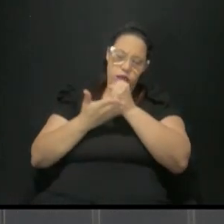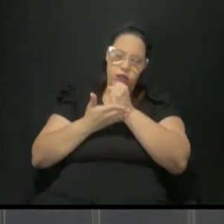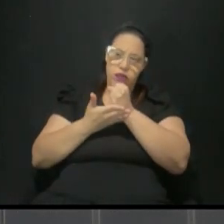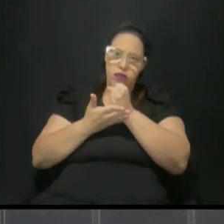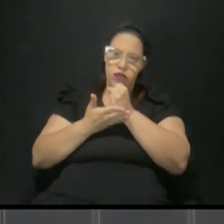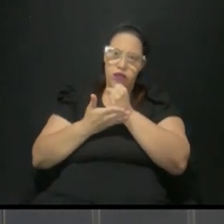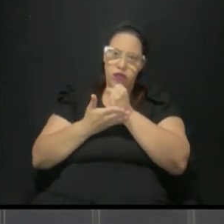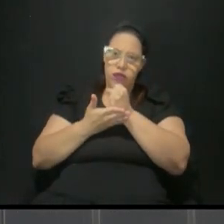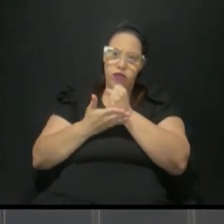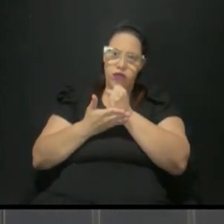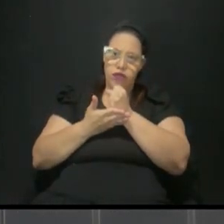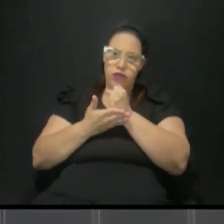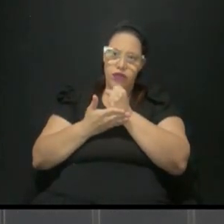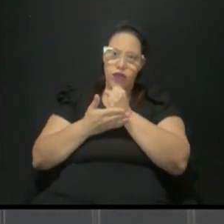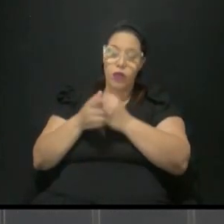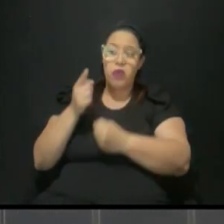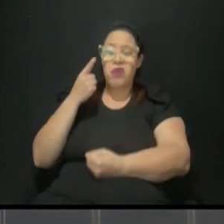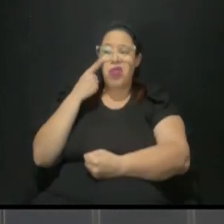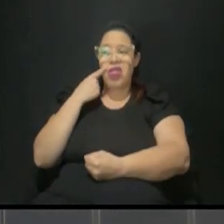não vejo